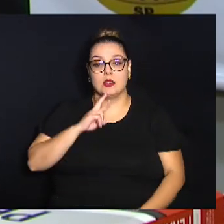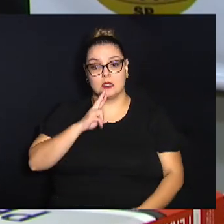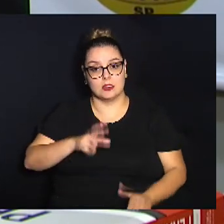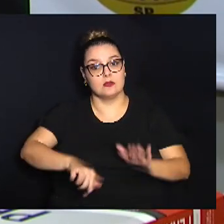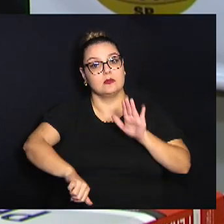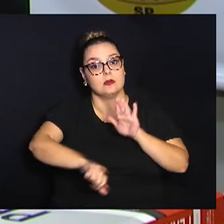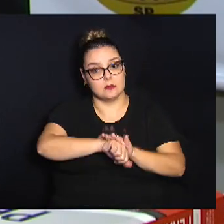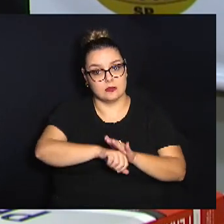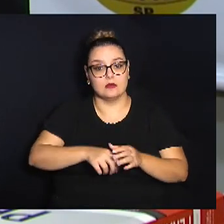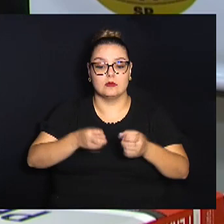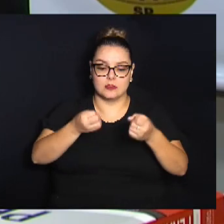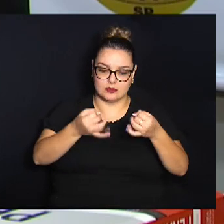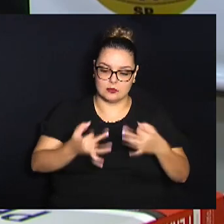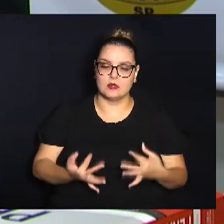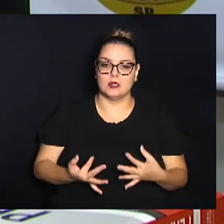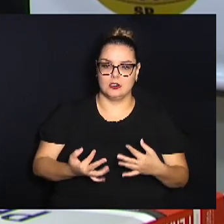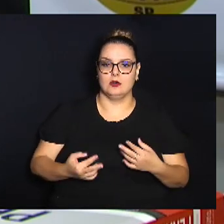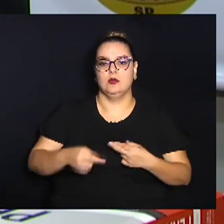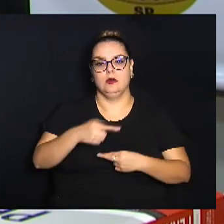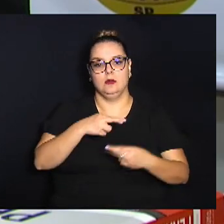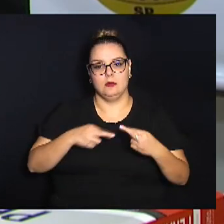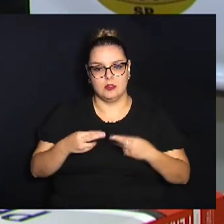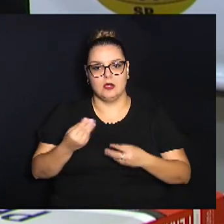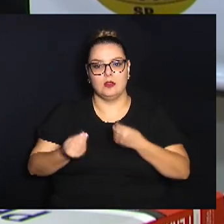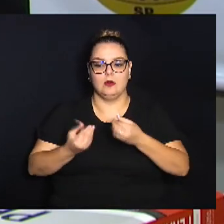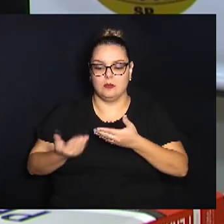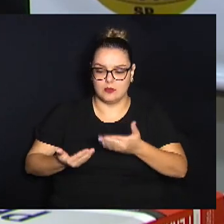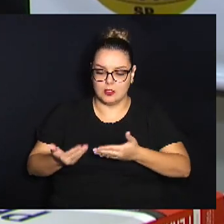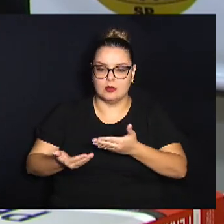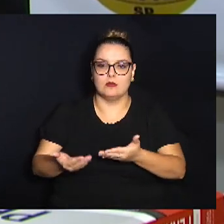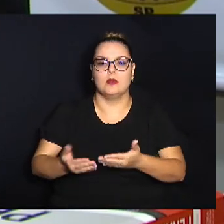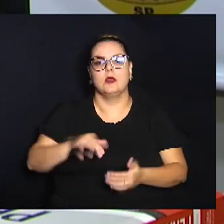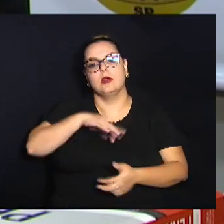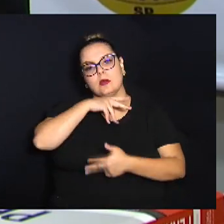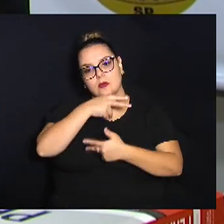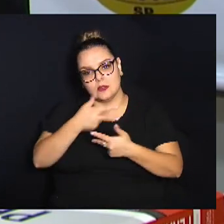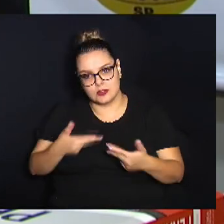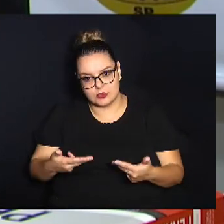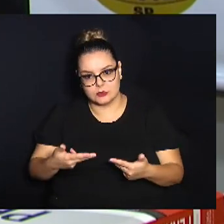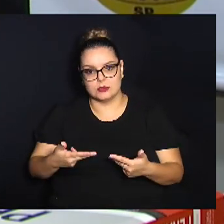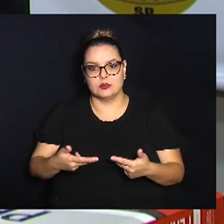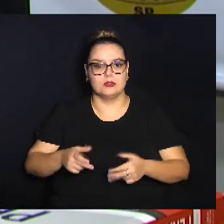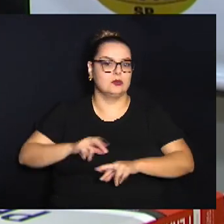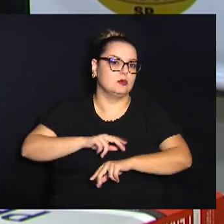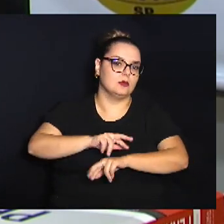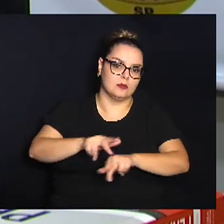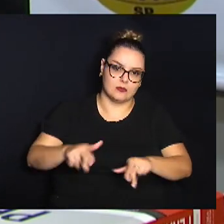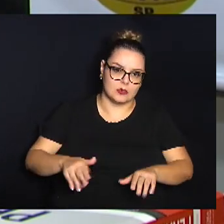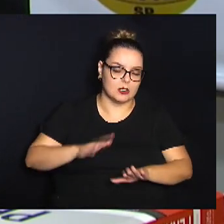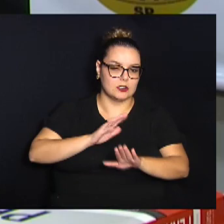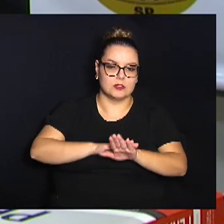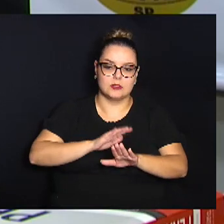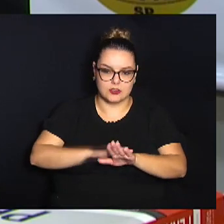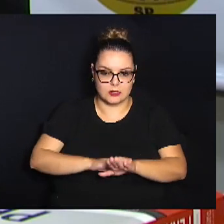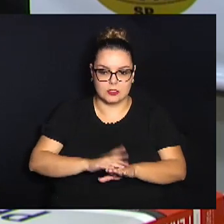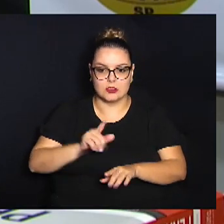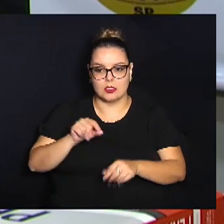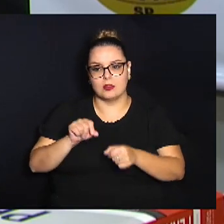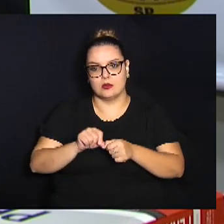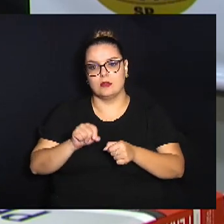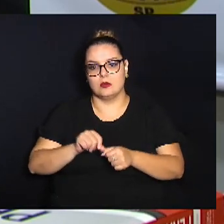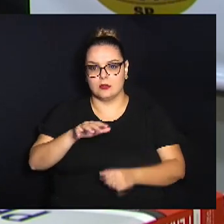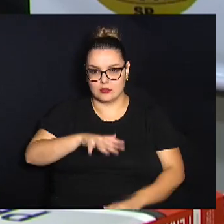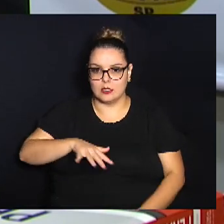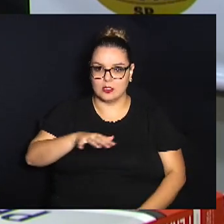criminalmente, foi orientada em relação a como deve proceder em relação aos animais e uma série de medidas, que é o que fazemos aqui no setor